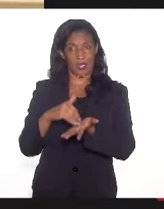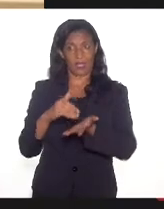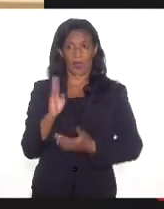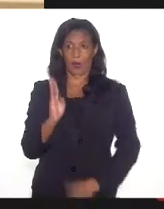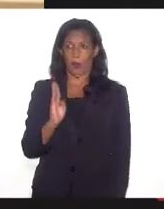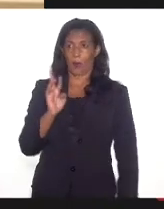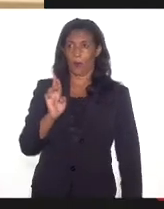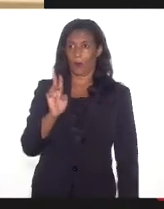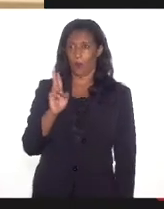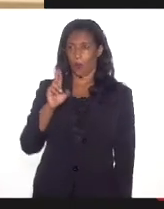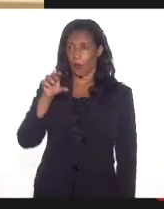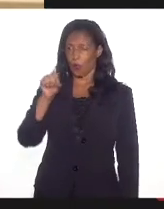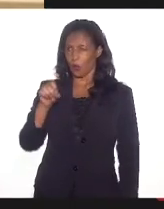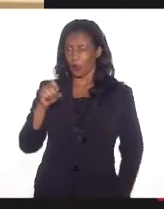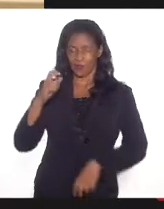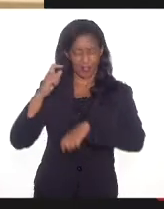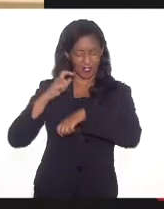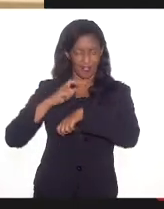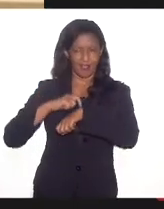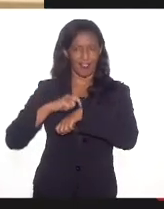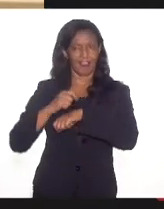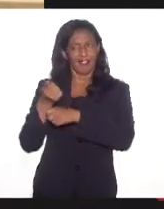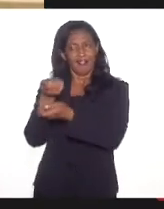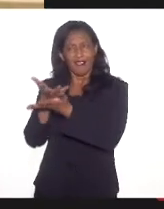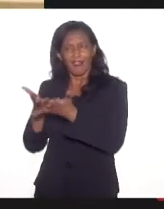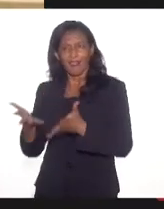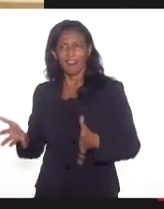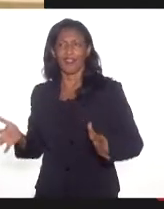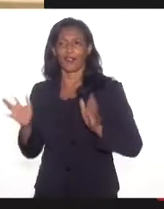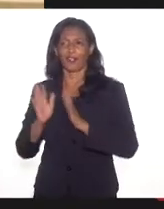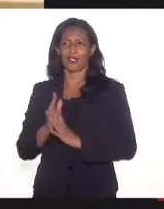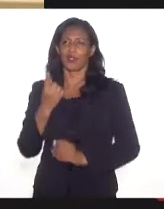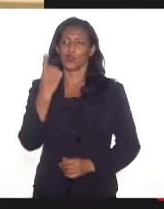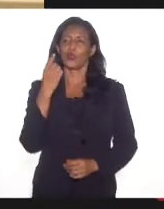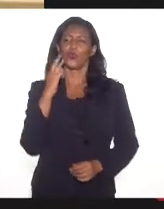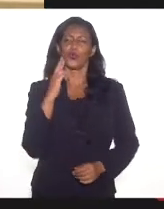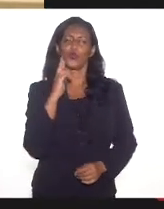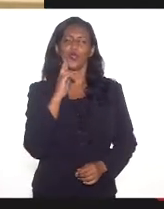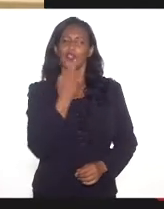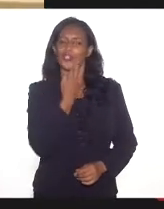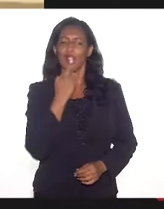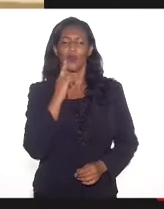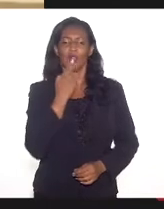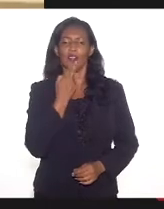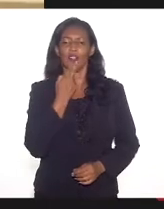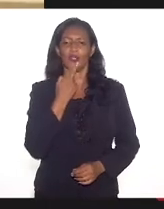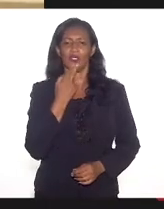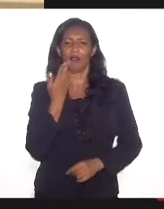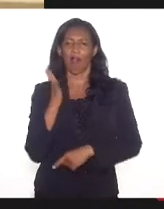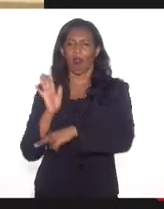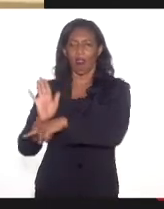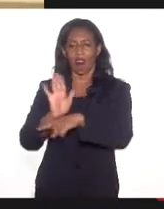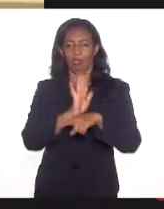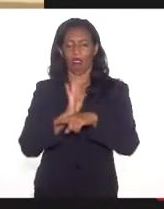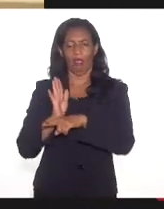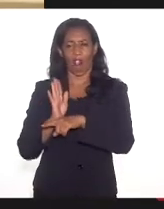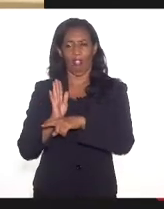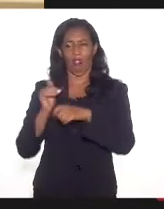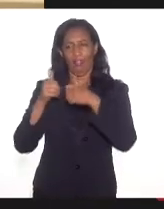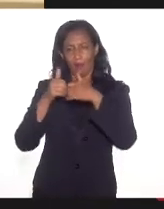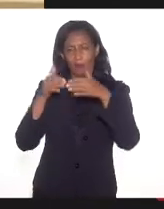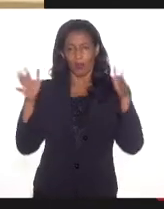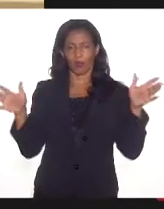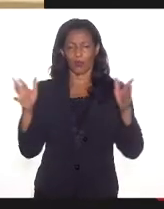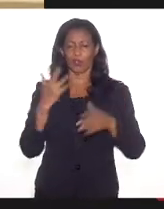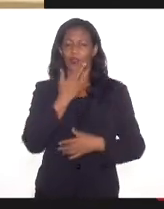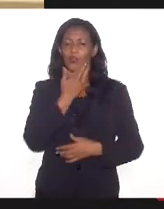está nesse momento ali, numa inauguração de um restaurante popular, reabertura do restaurante popular